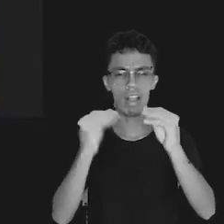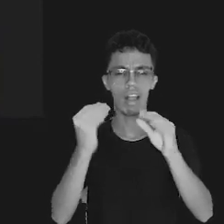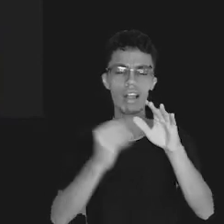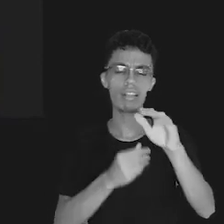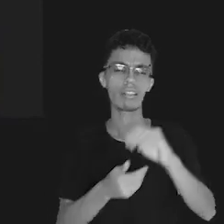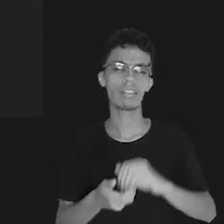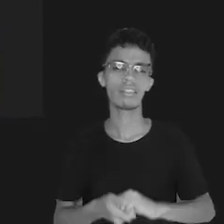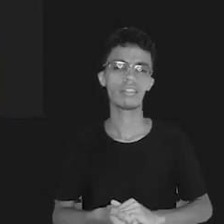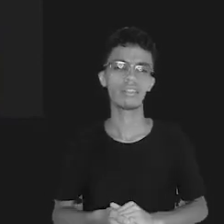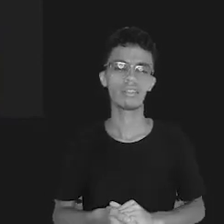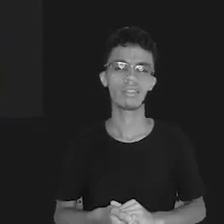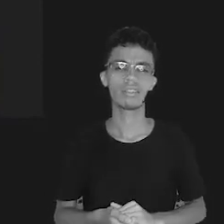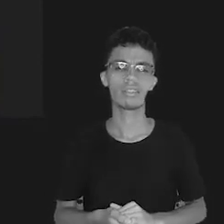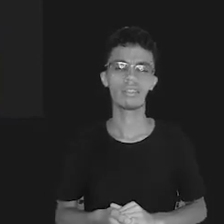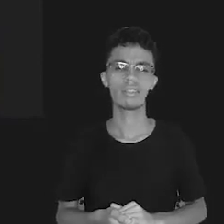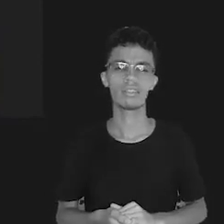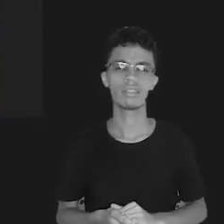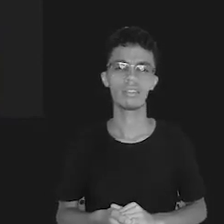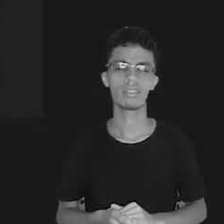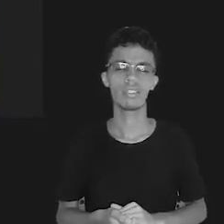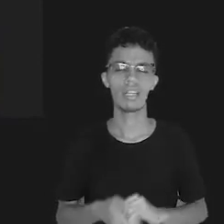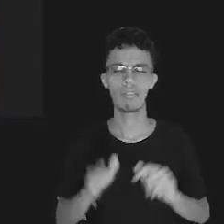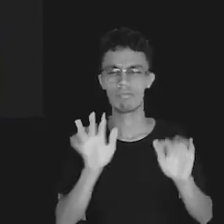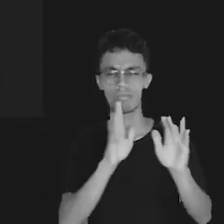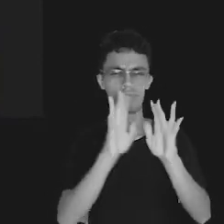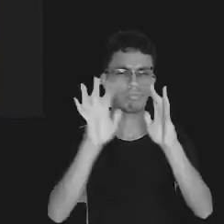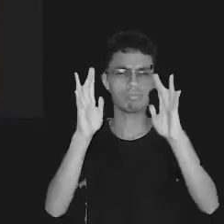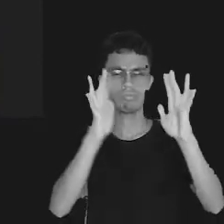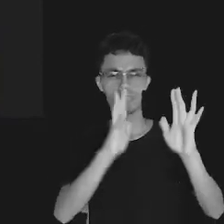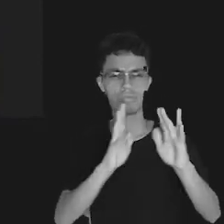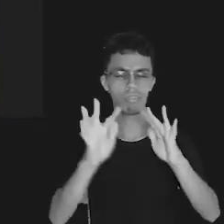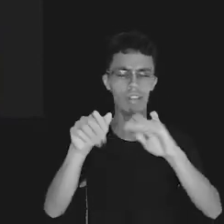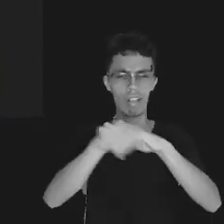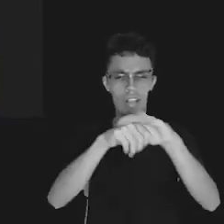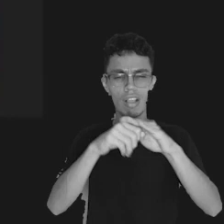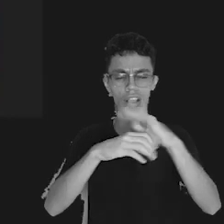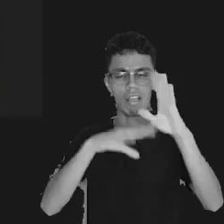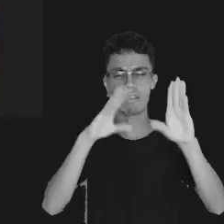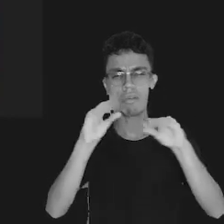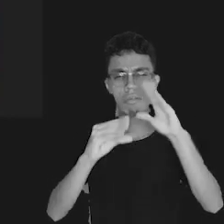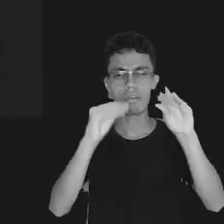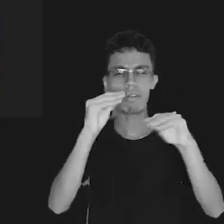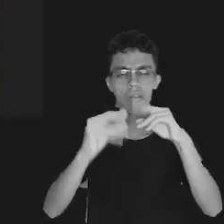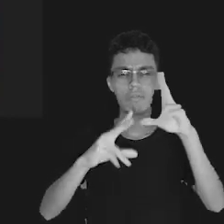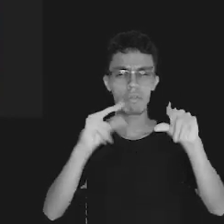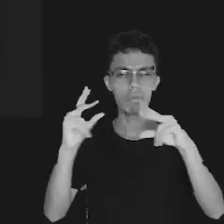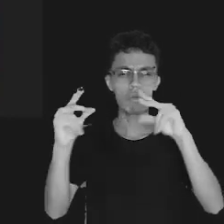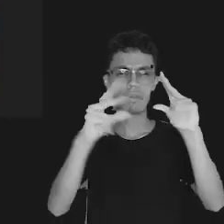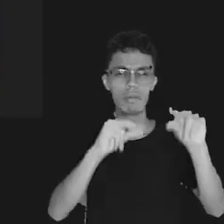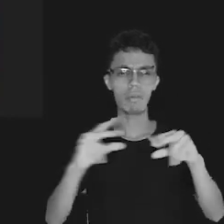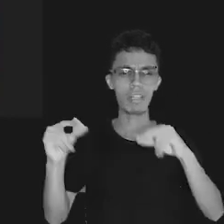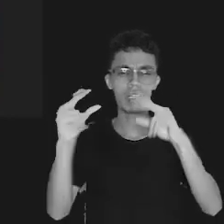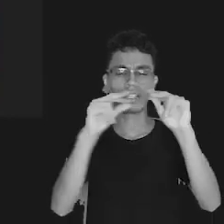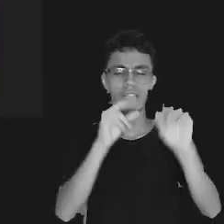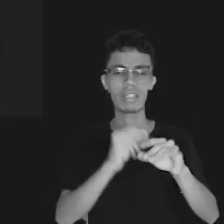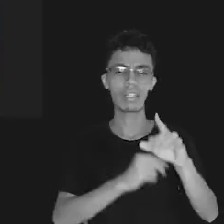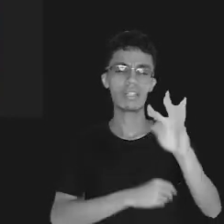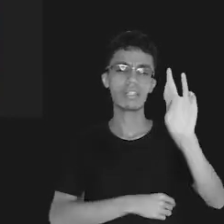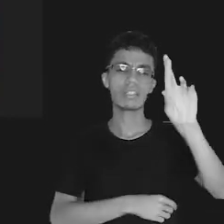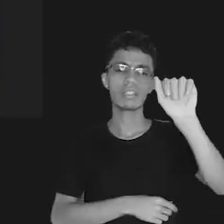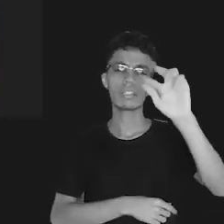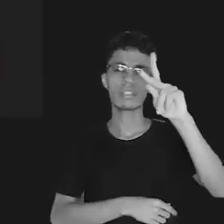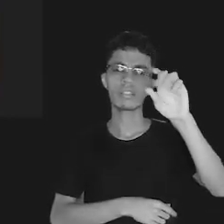Ai, ora bolas, que tumulto! Que tumulto! O trapezista entra